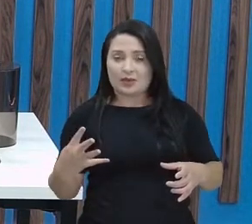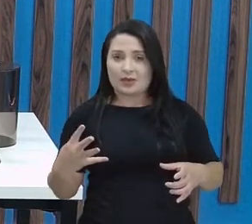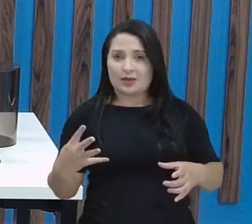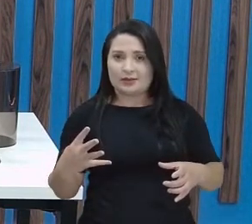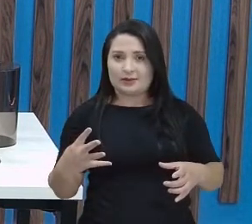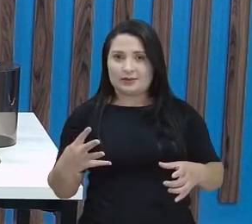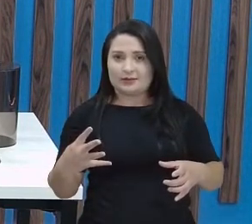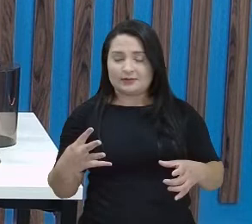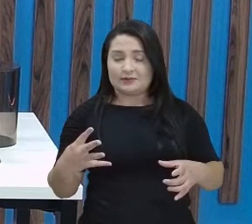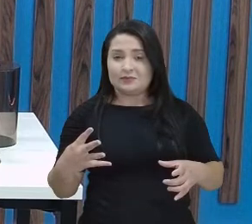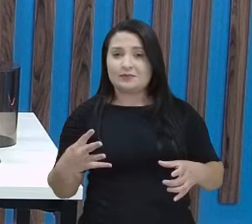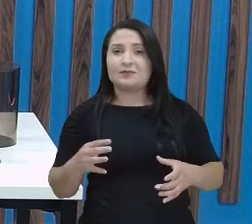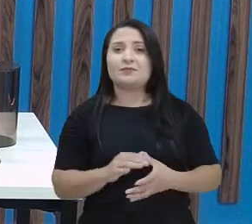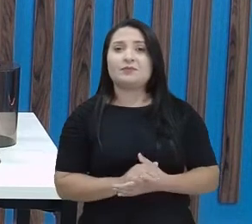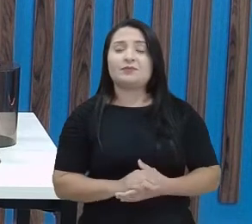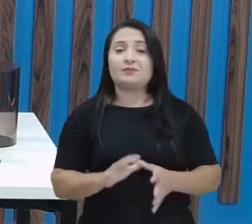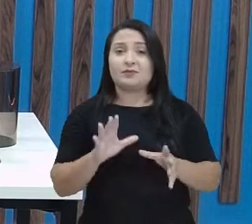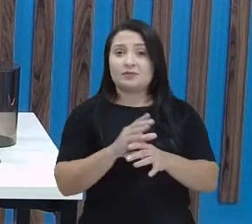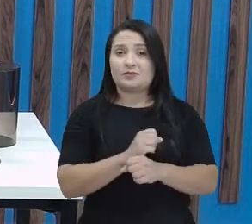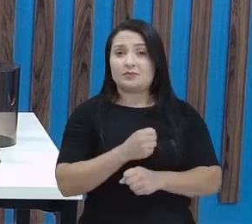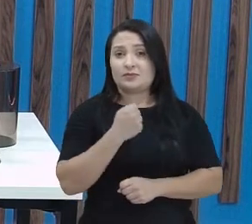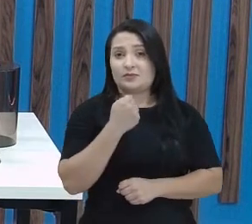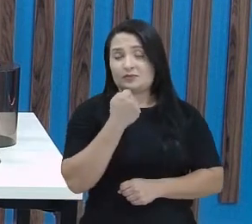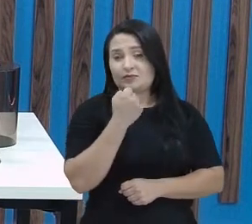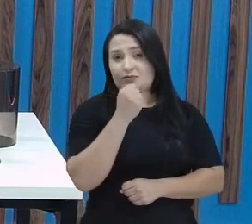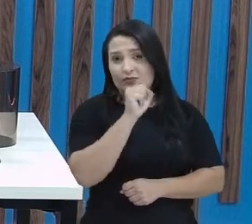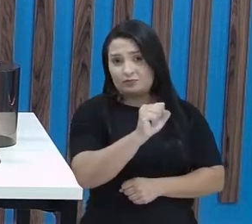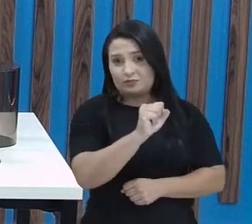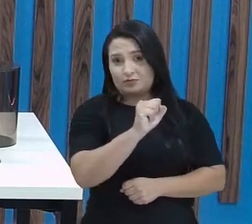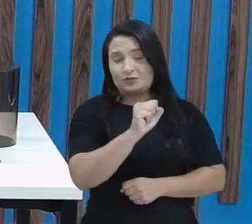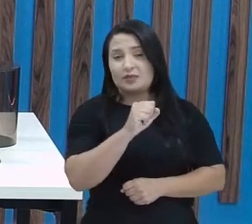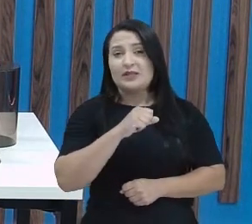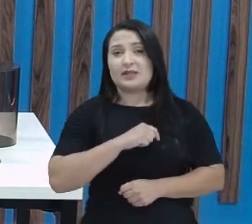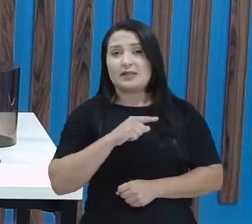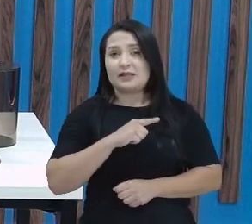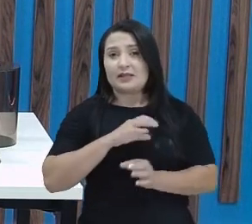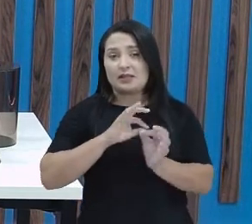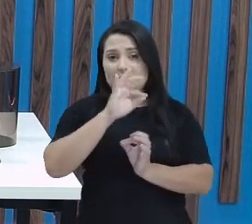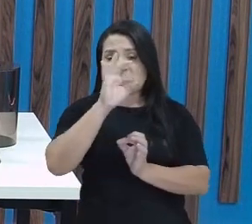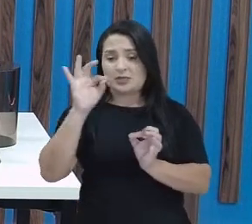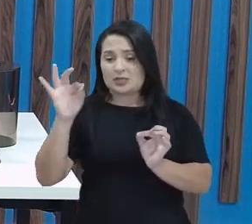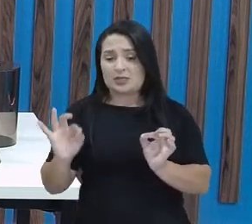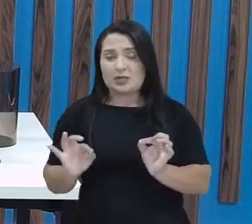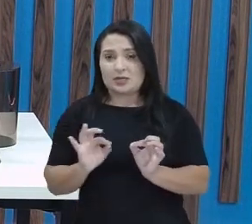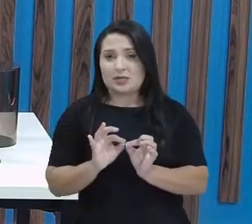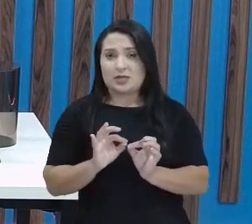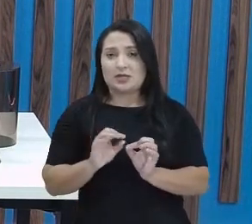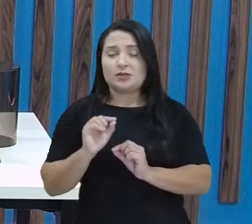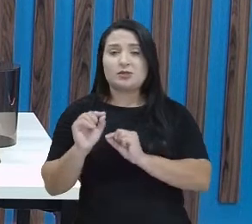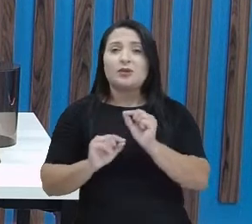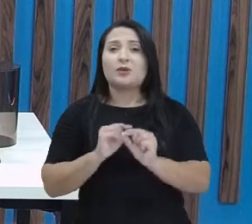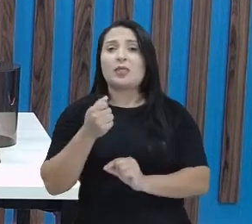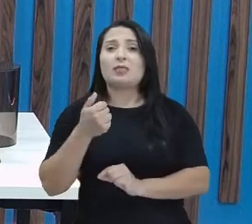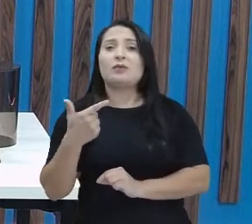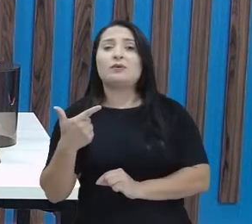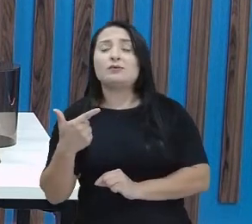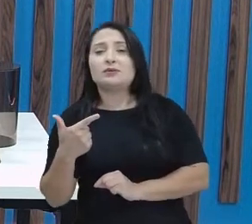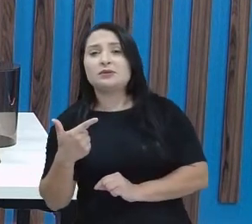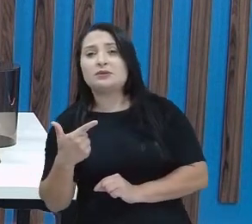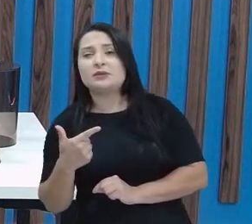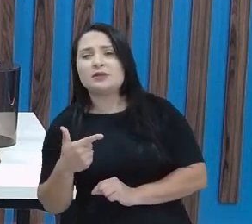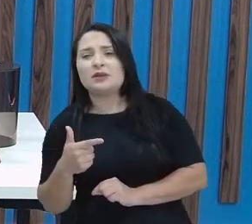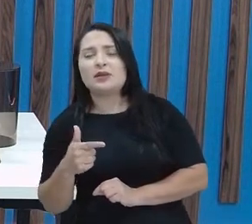são 12. Ele também tem faces. Percebam que as faces são